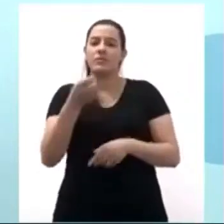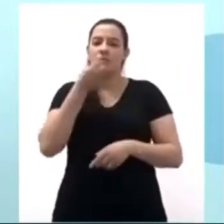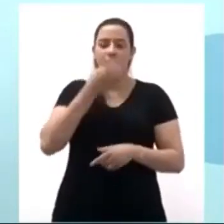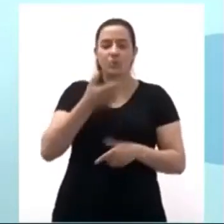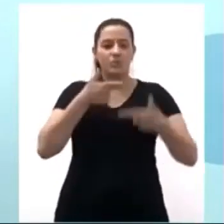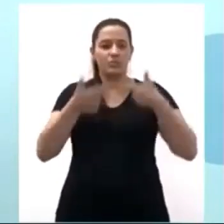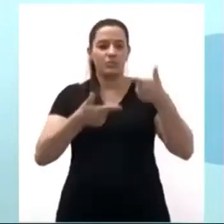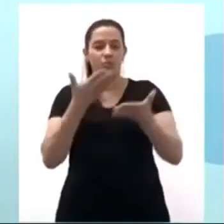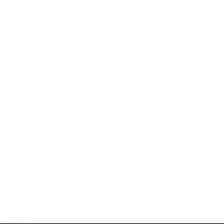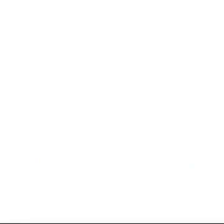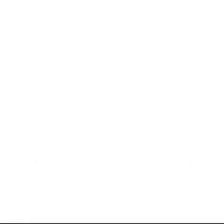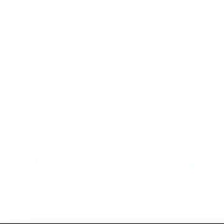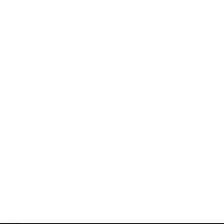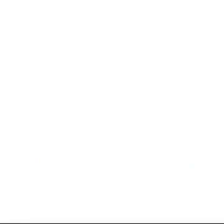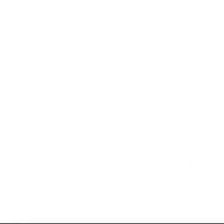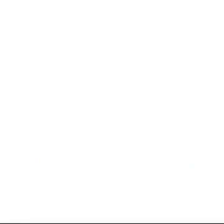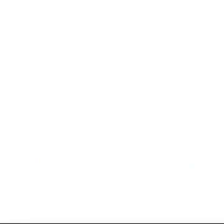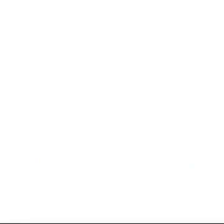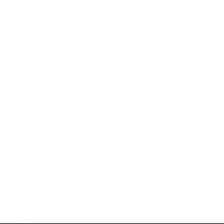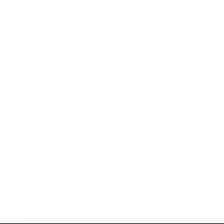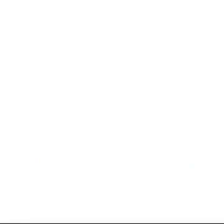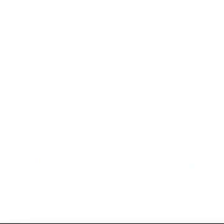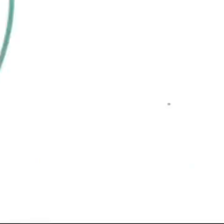para vocês até a próxima tchau